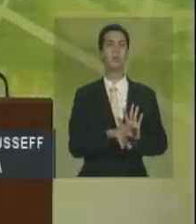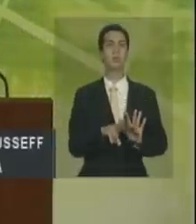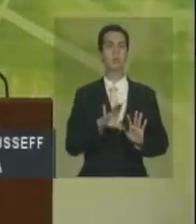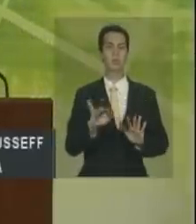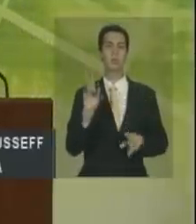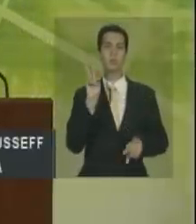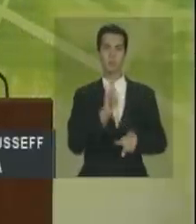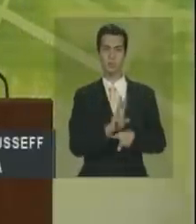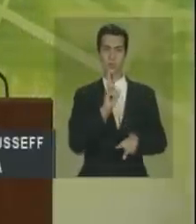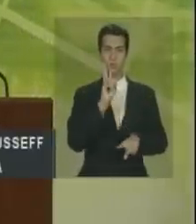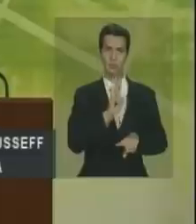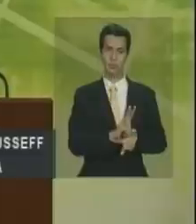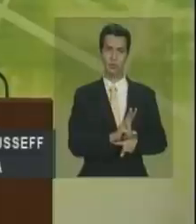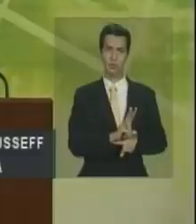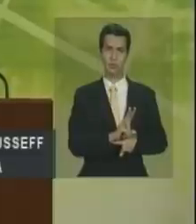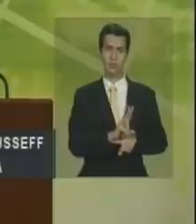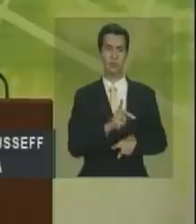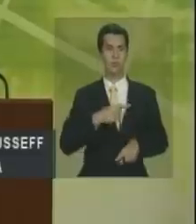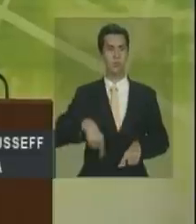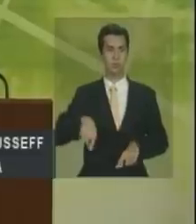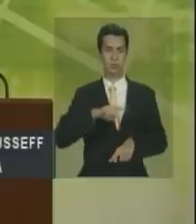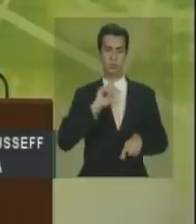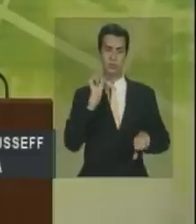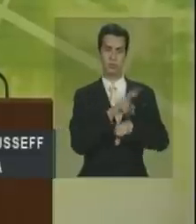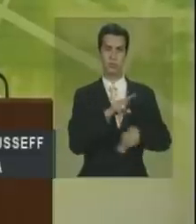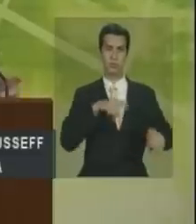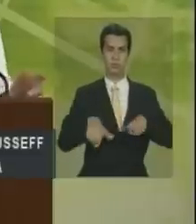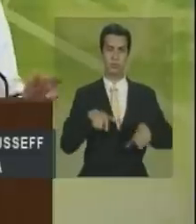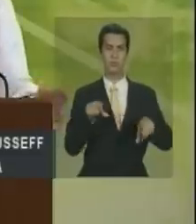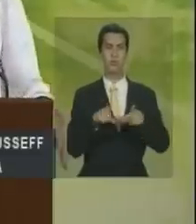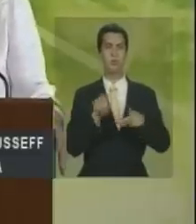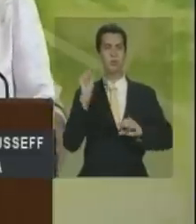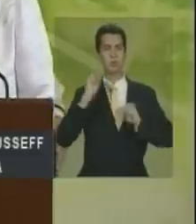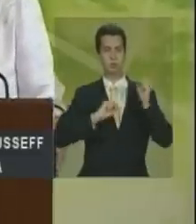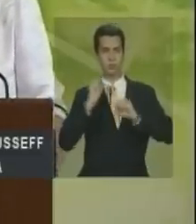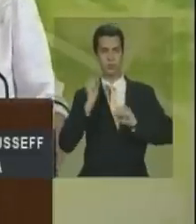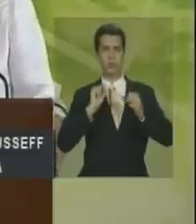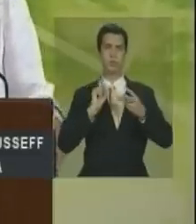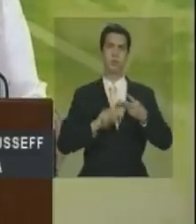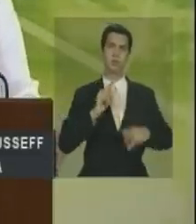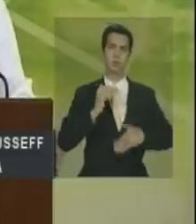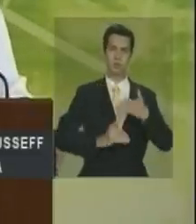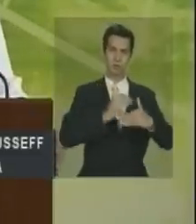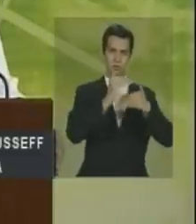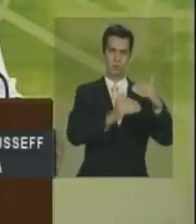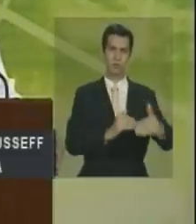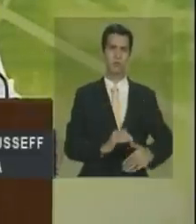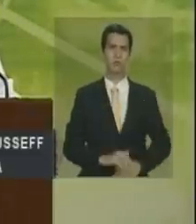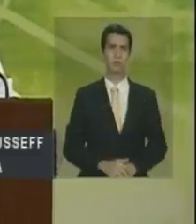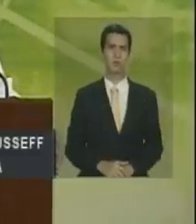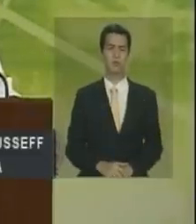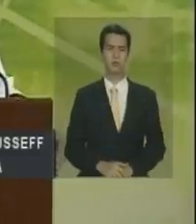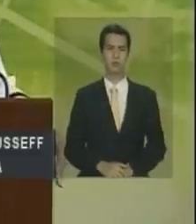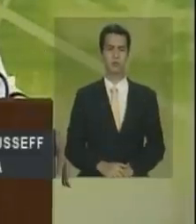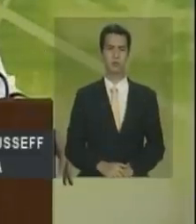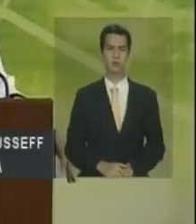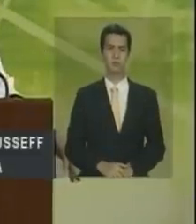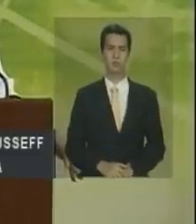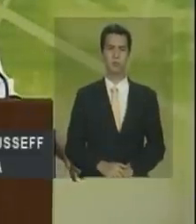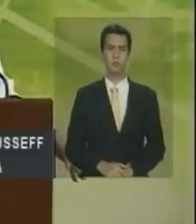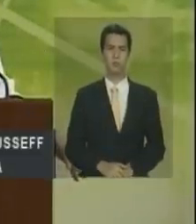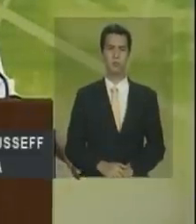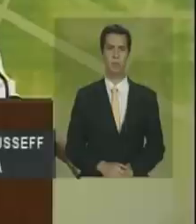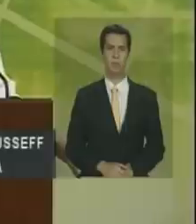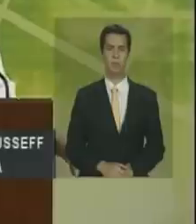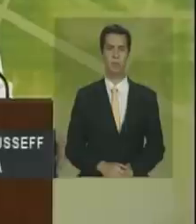para defender os nossos empregos, a nossa indústria e o nosso crescimento. Isso